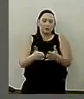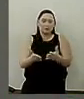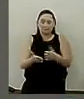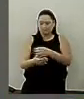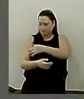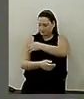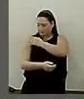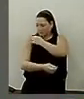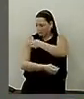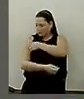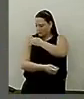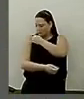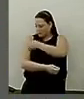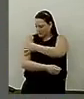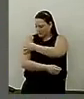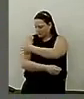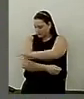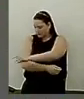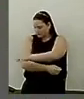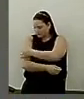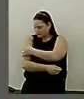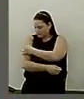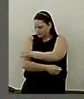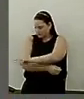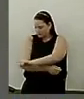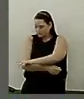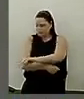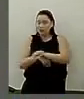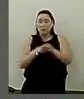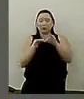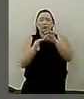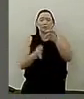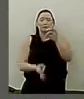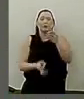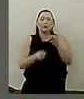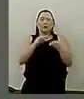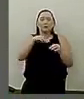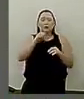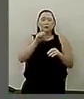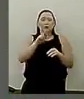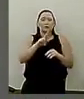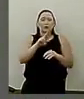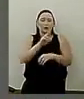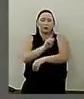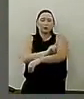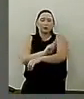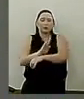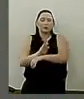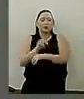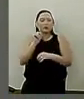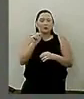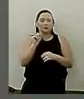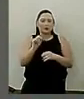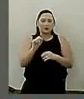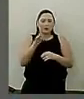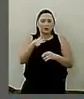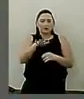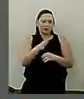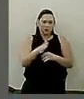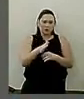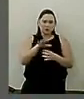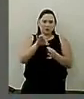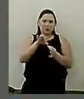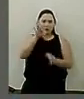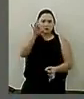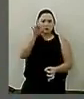os pescadores. A profundidade do Mar da Galiléia, nos seus lugares mais profundos, chega a